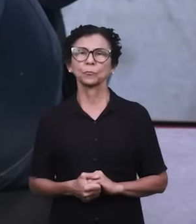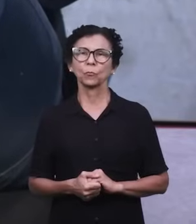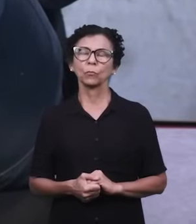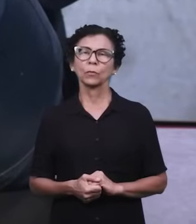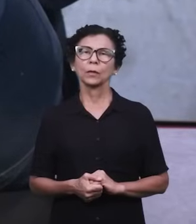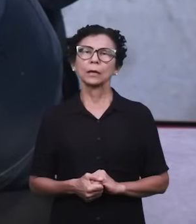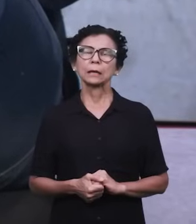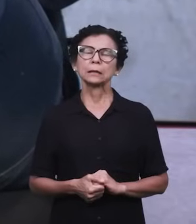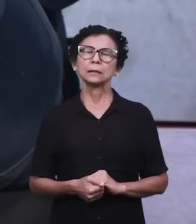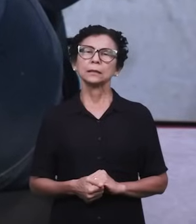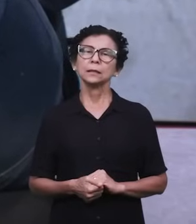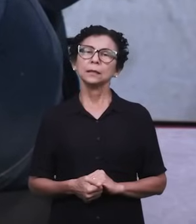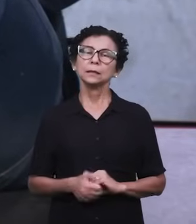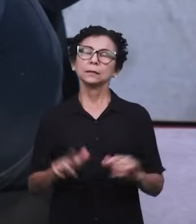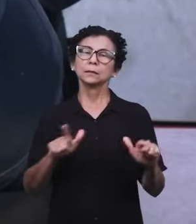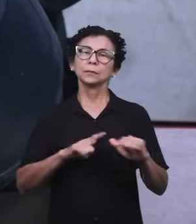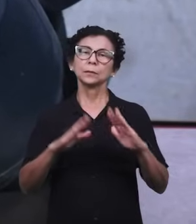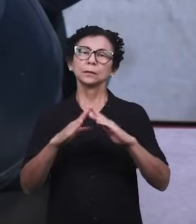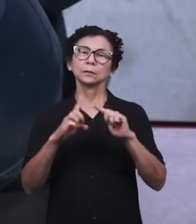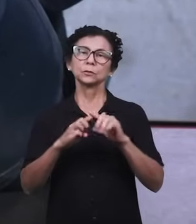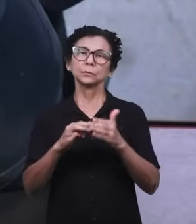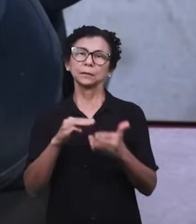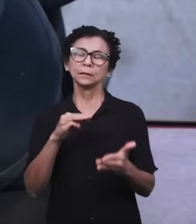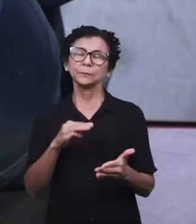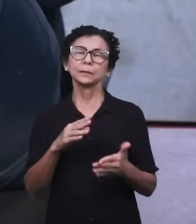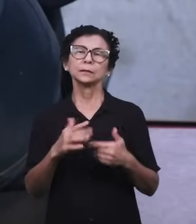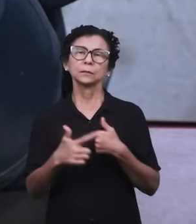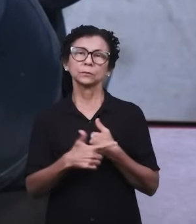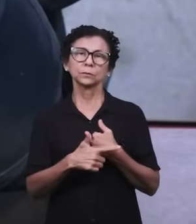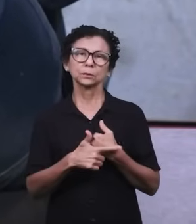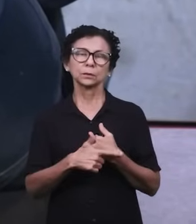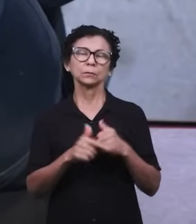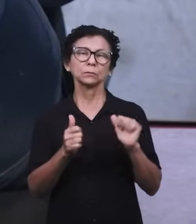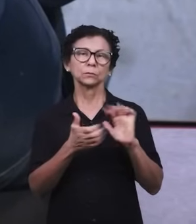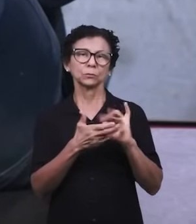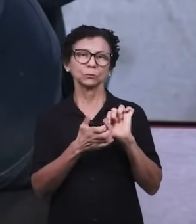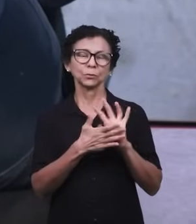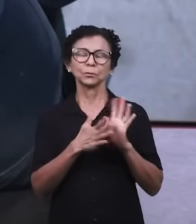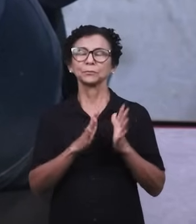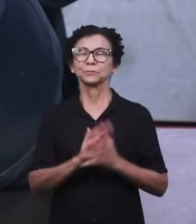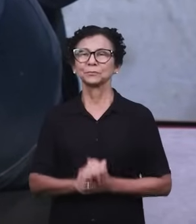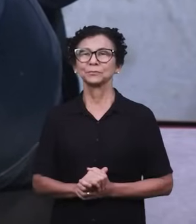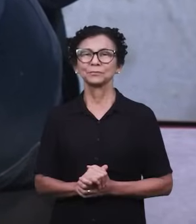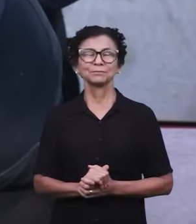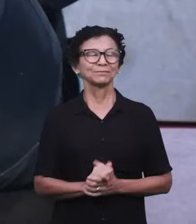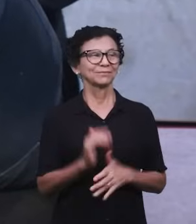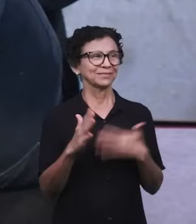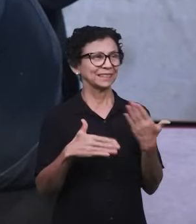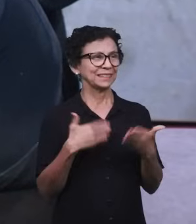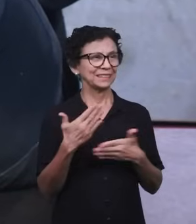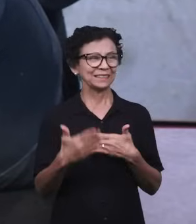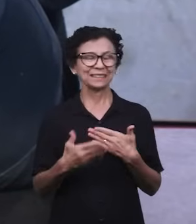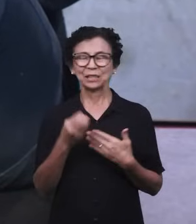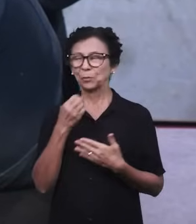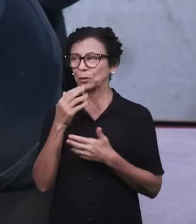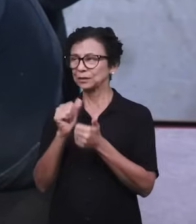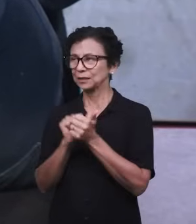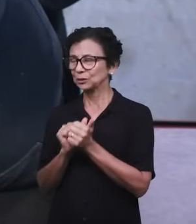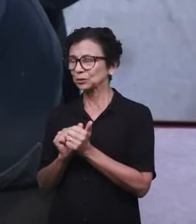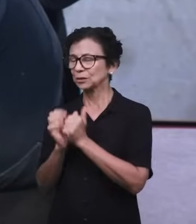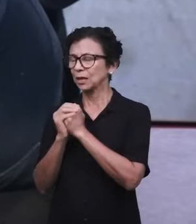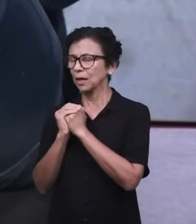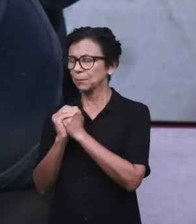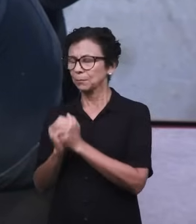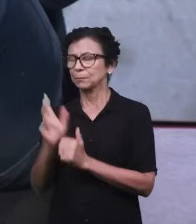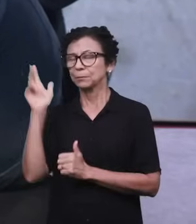do Departamento de Louvor da Igreja Cristã Maranata. Fábio, alegria de estar mais uma vez com você, querido. Amém.